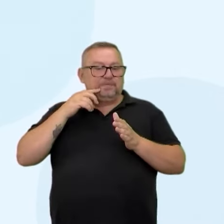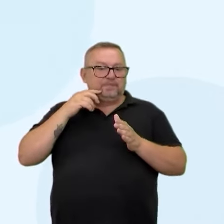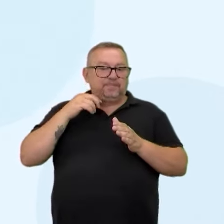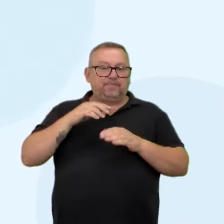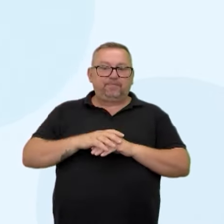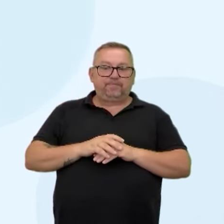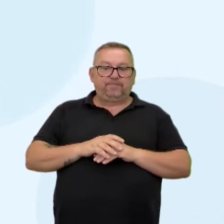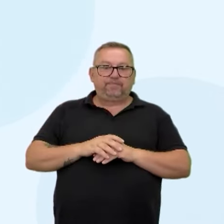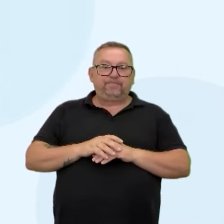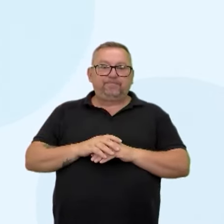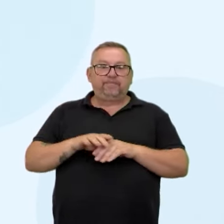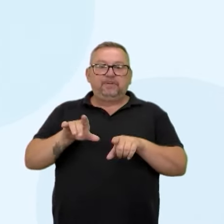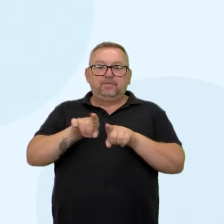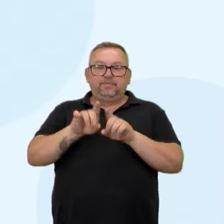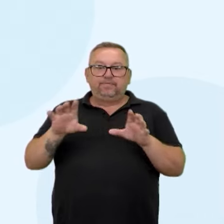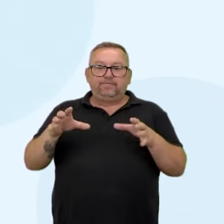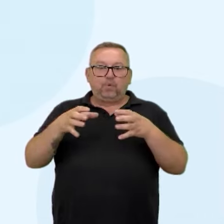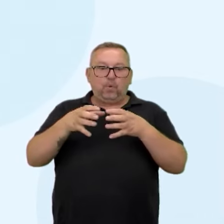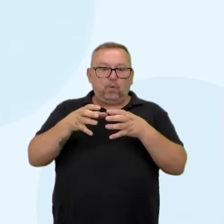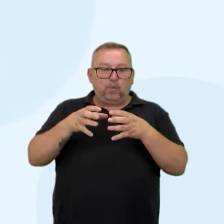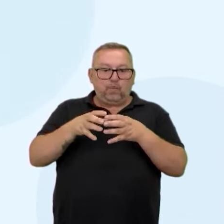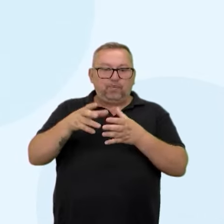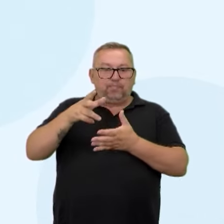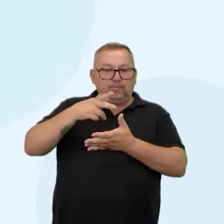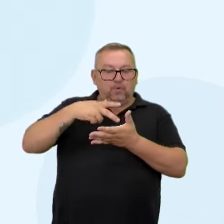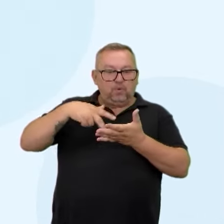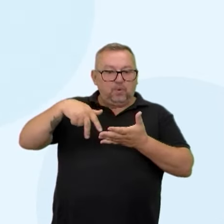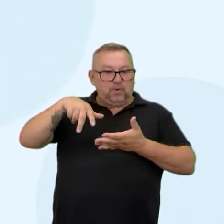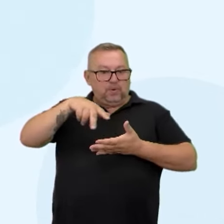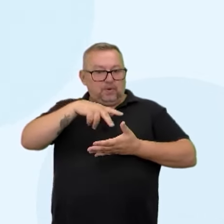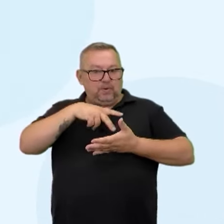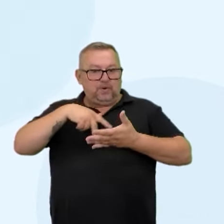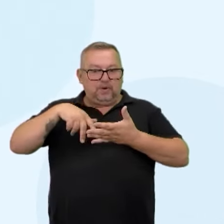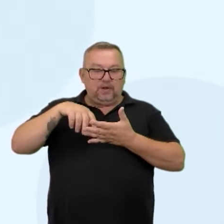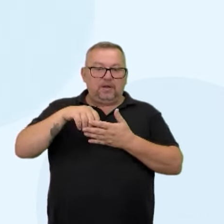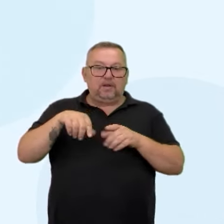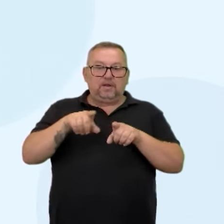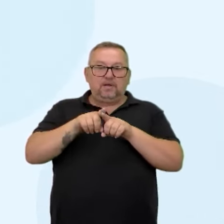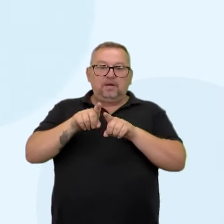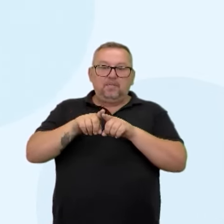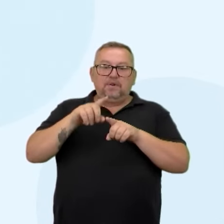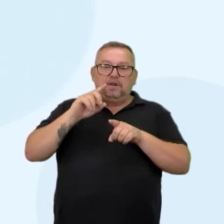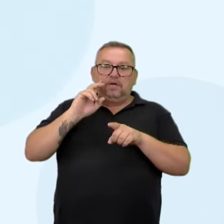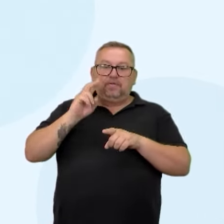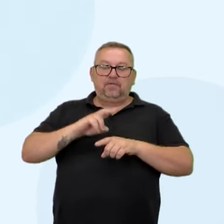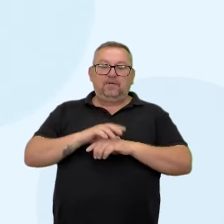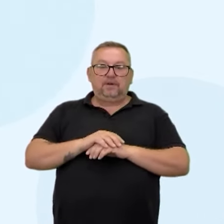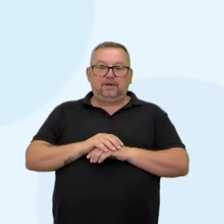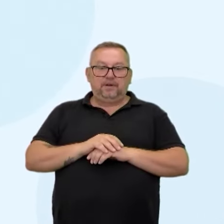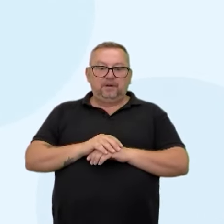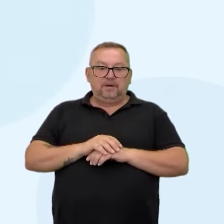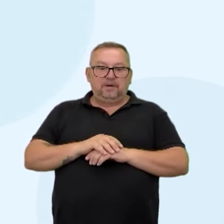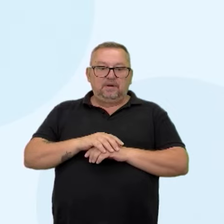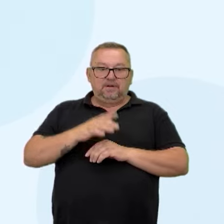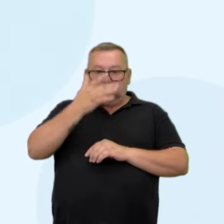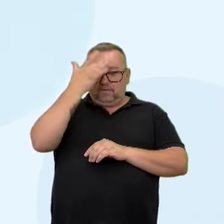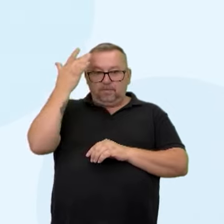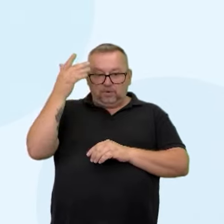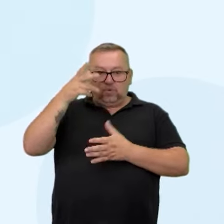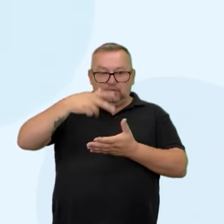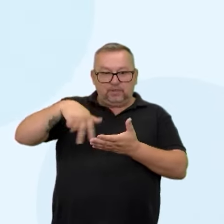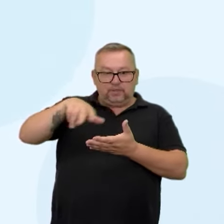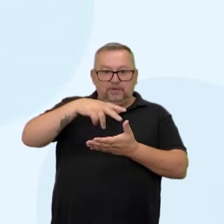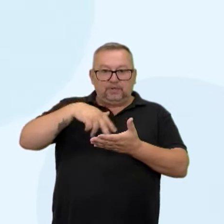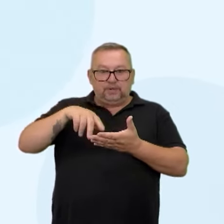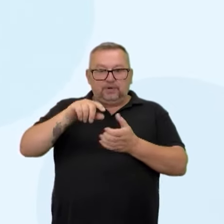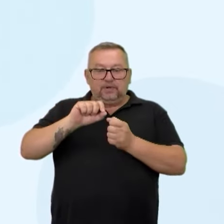gritos ritmados e conforme tem esse gritos ou esse ritmo ou essa fala, os bailarinos, que no caso são as